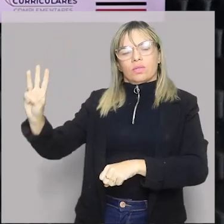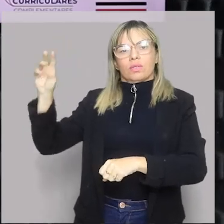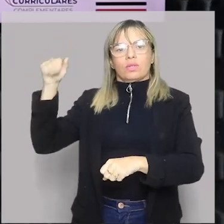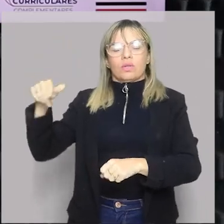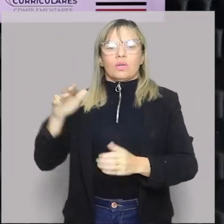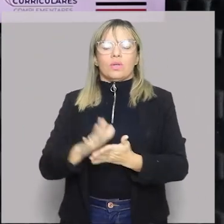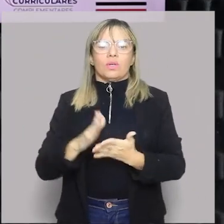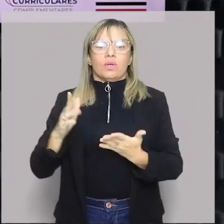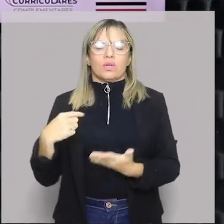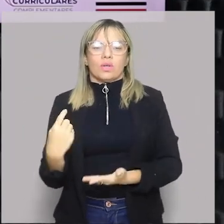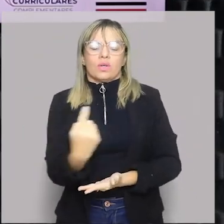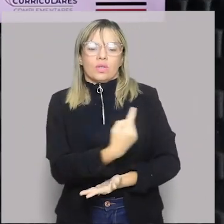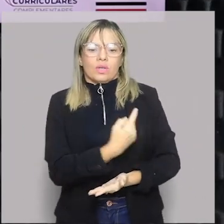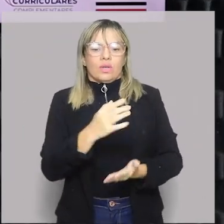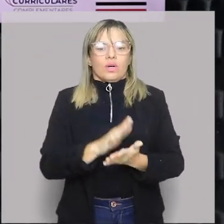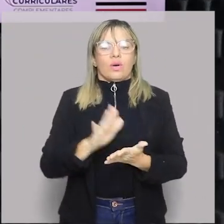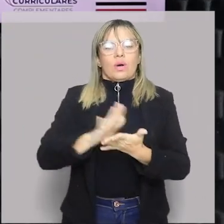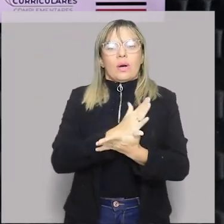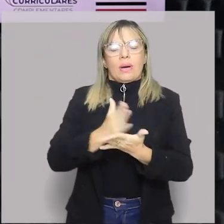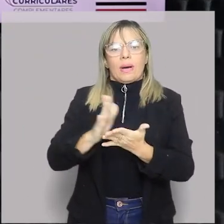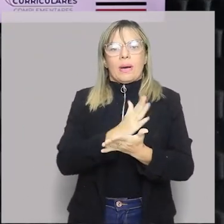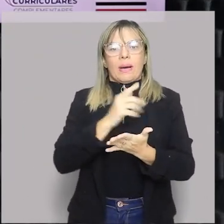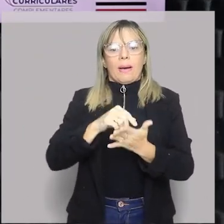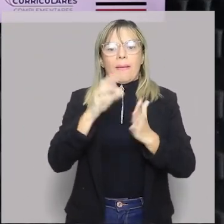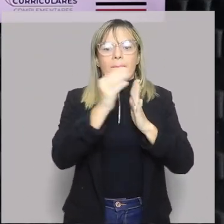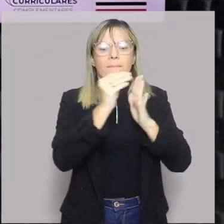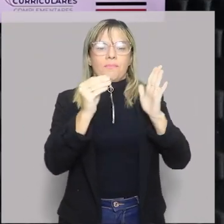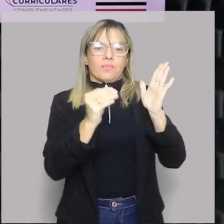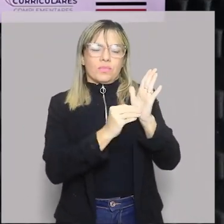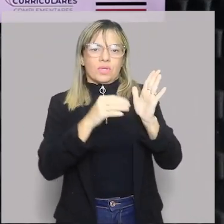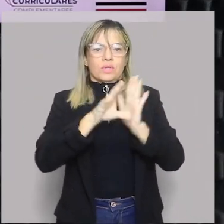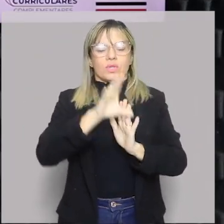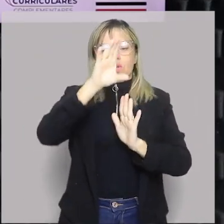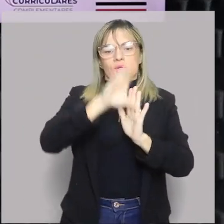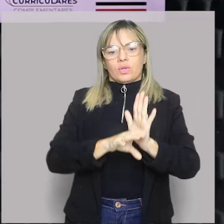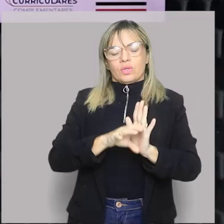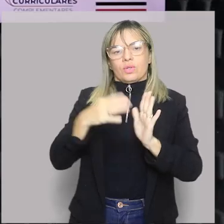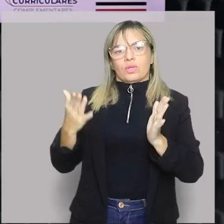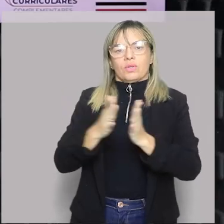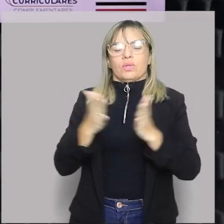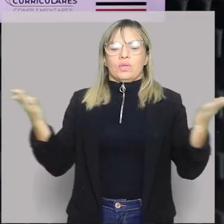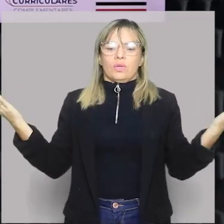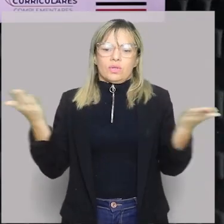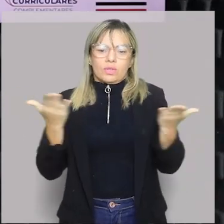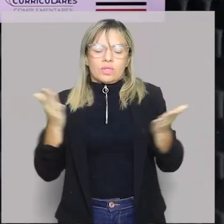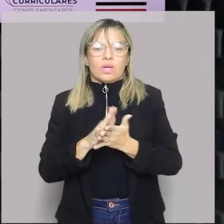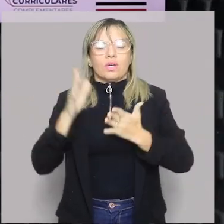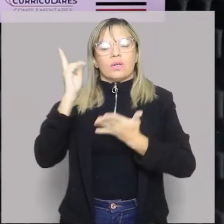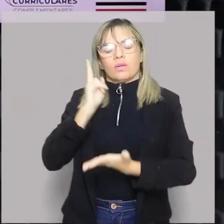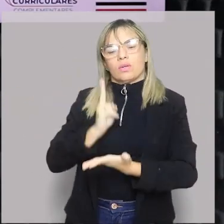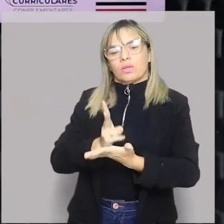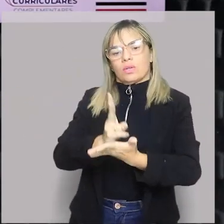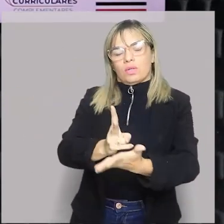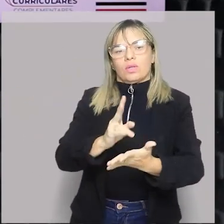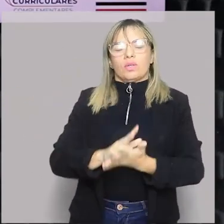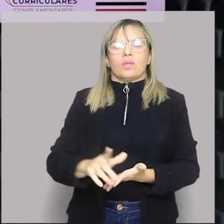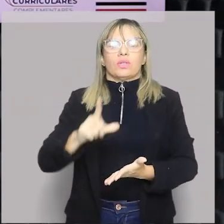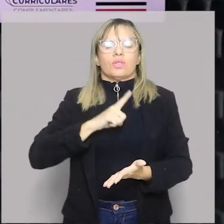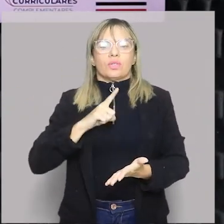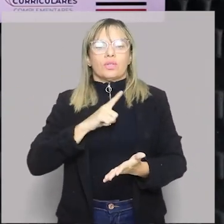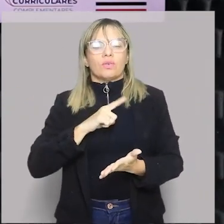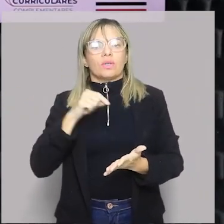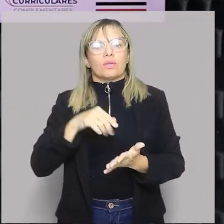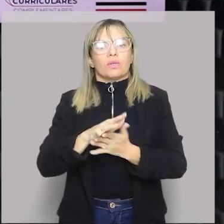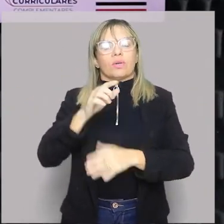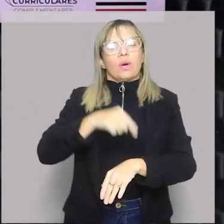estamos aqui com algumas aulas que são pertinentes no currículo de vocês e hoje nós vamos dar continuidade. Nós tivemos um primeiro momento,